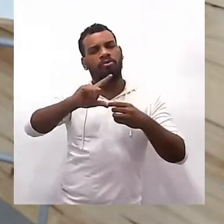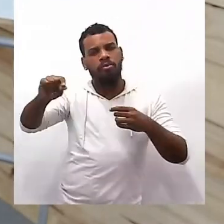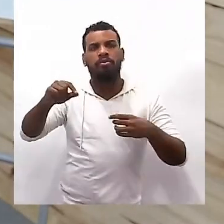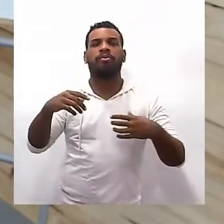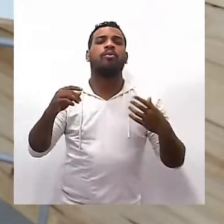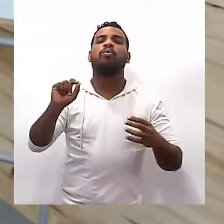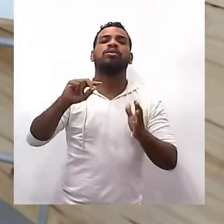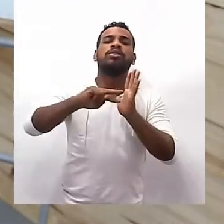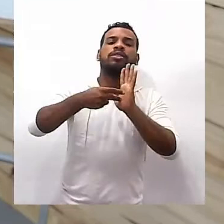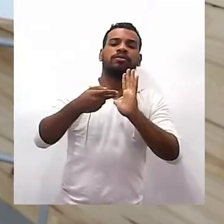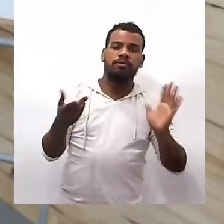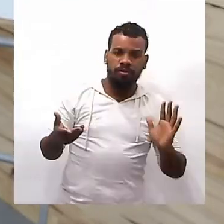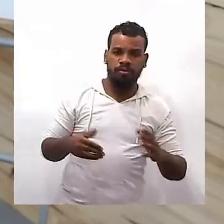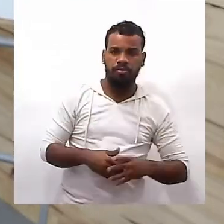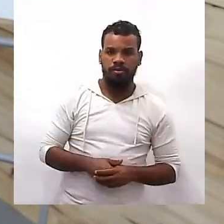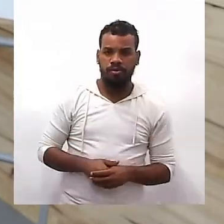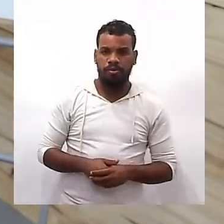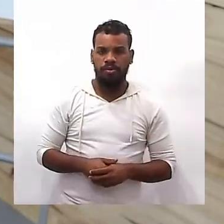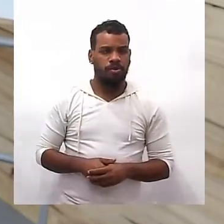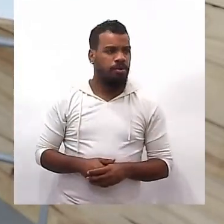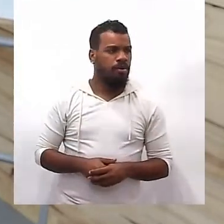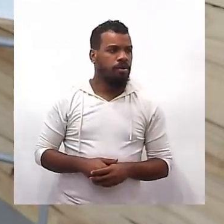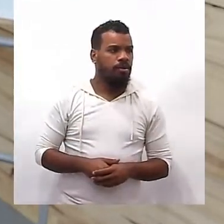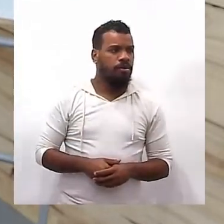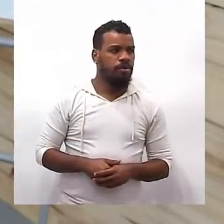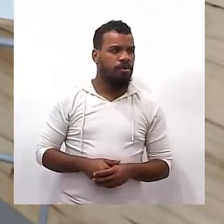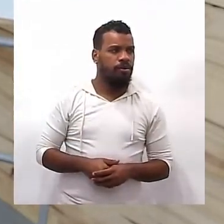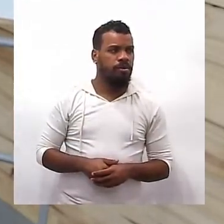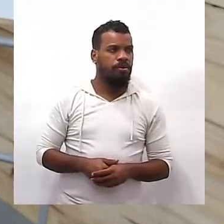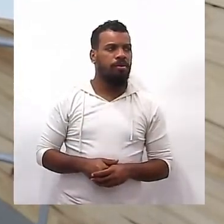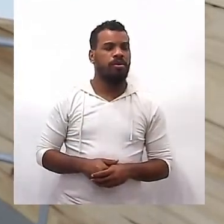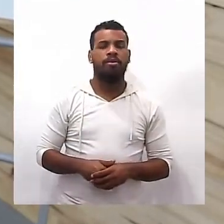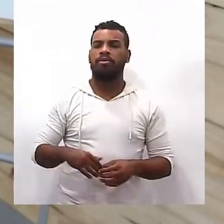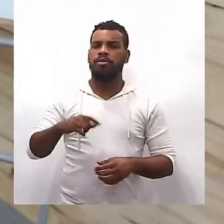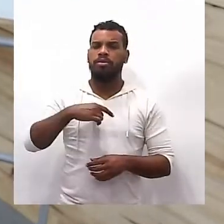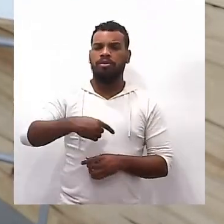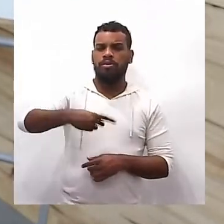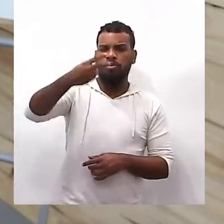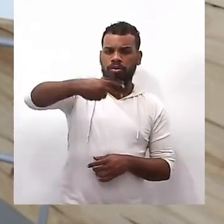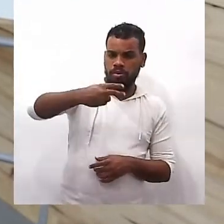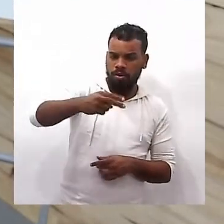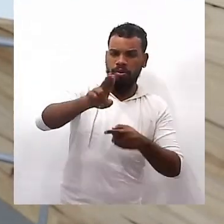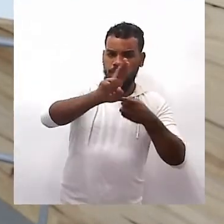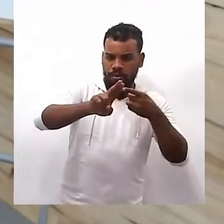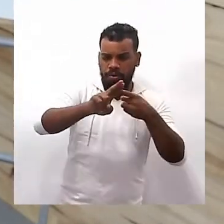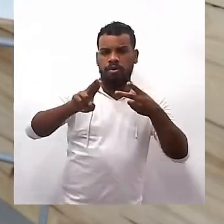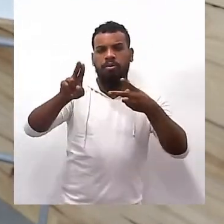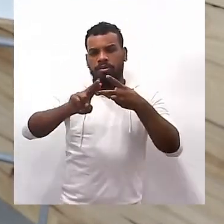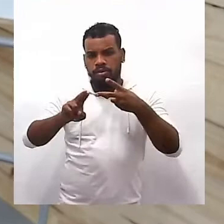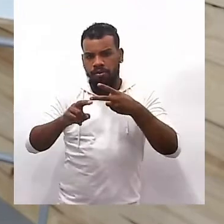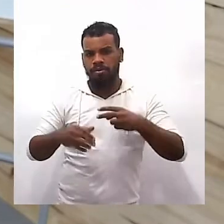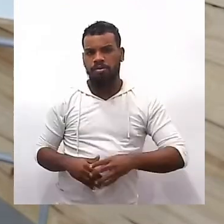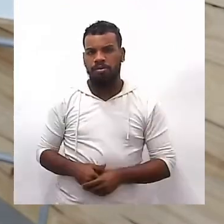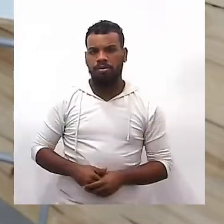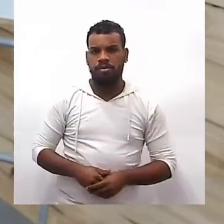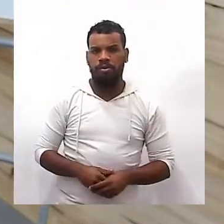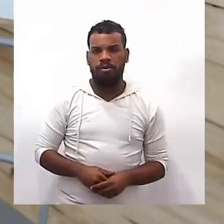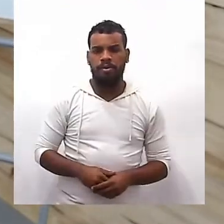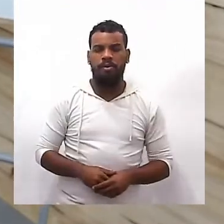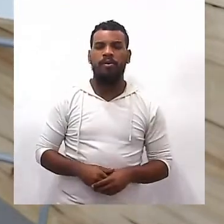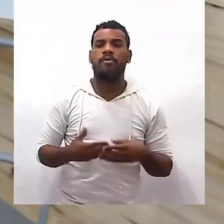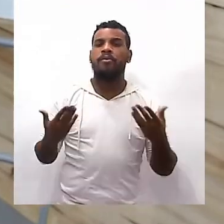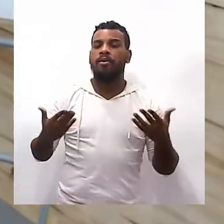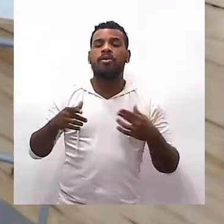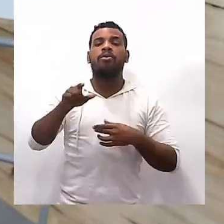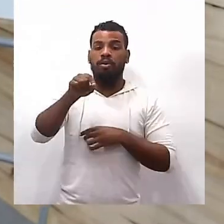seja, como eu tenho dois NADH2, um é usado aqui e o outro é usado aqui. Ou seja,